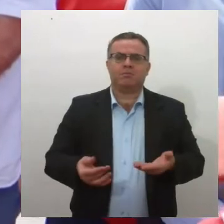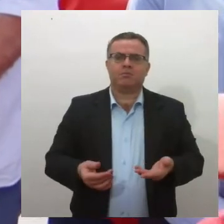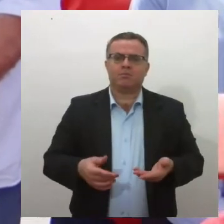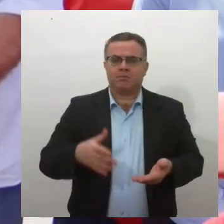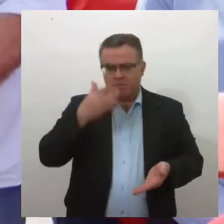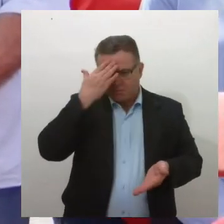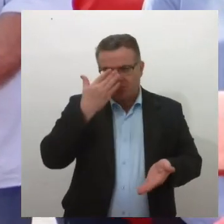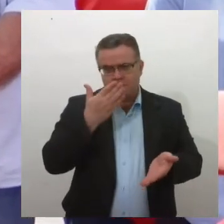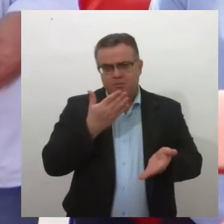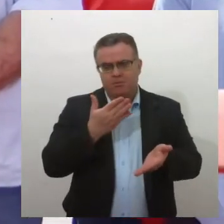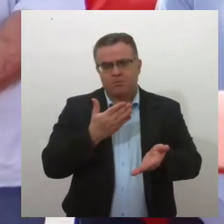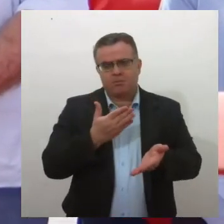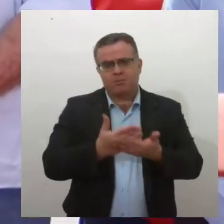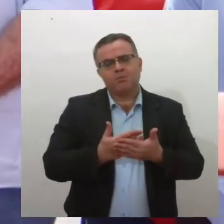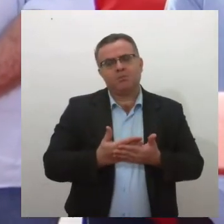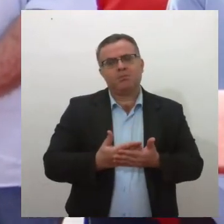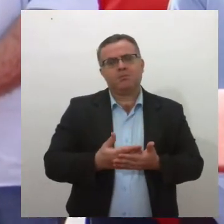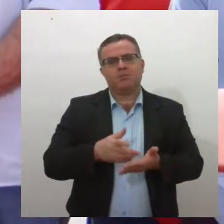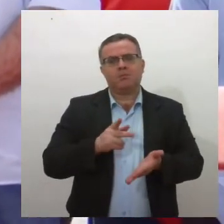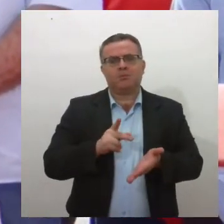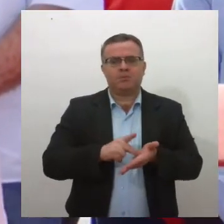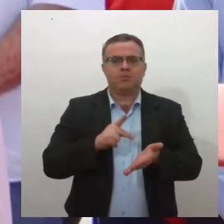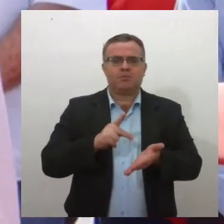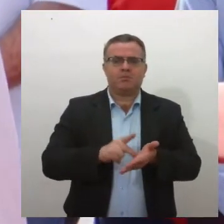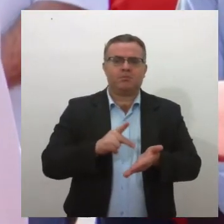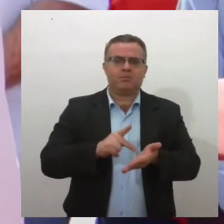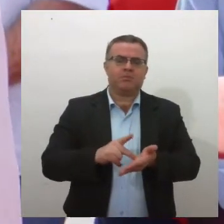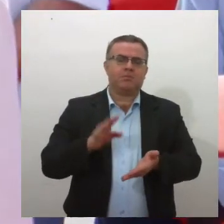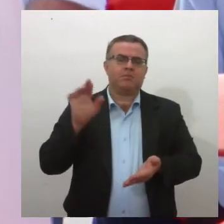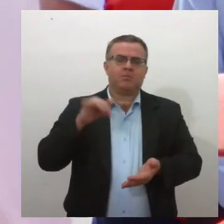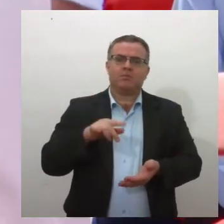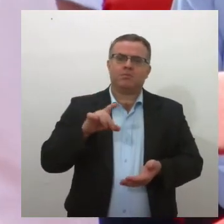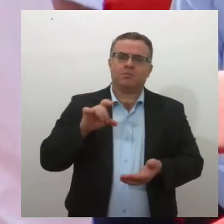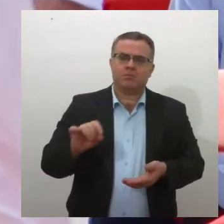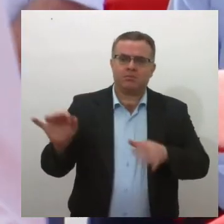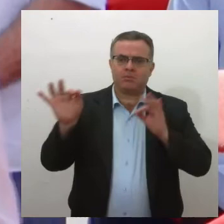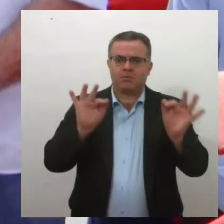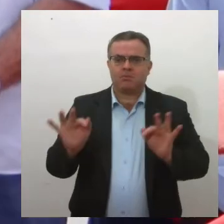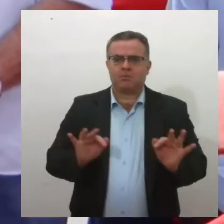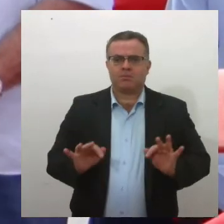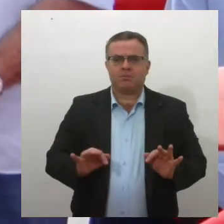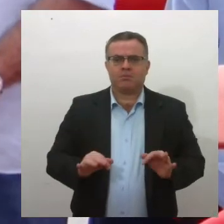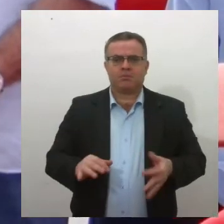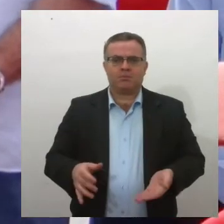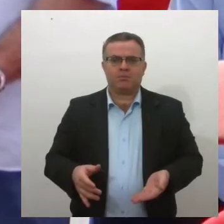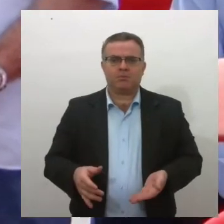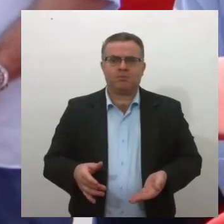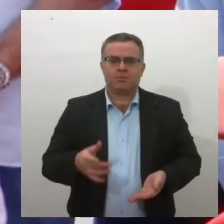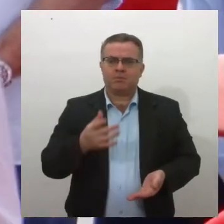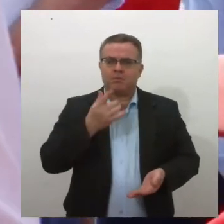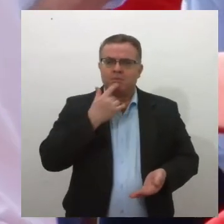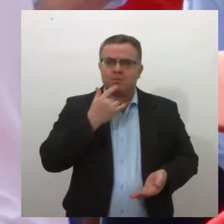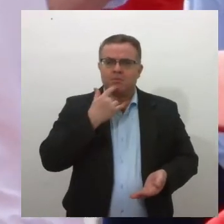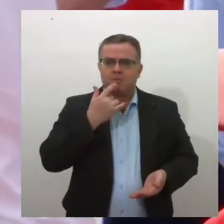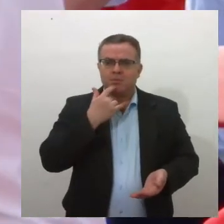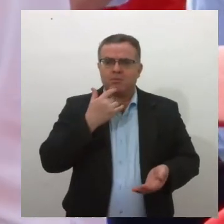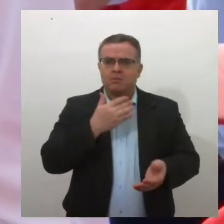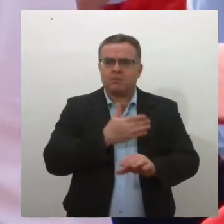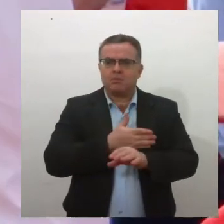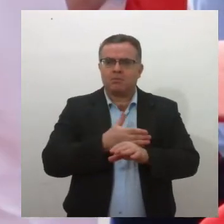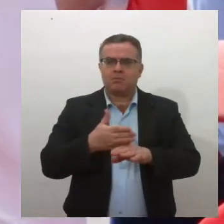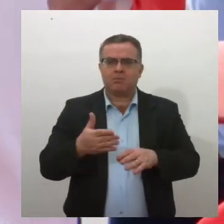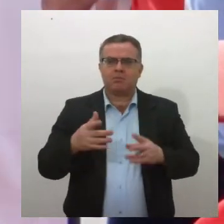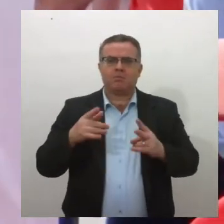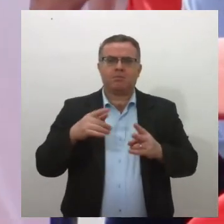onde quer que ele esteja, ele está num bom lugar, ele está lá em cima muito feliz, está lá de vermelho e branco, né? Com